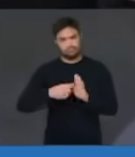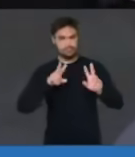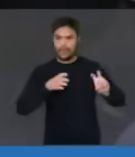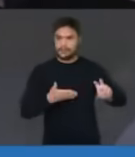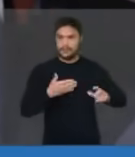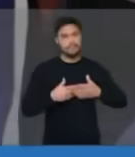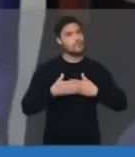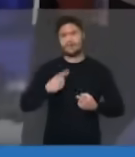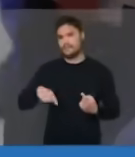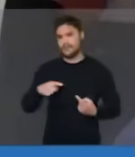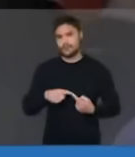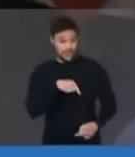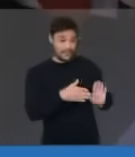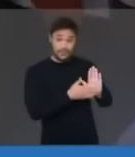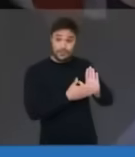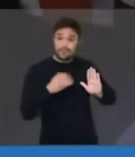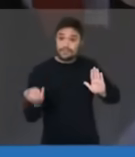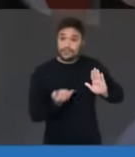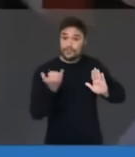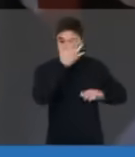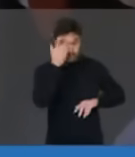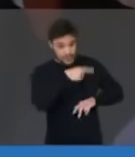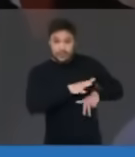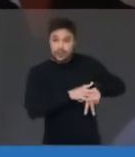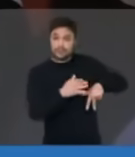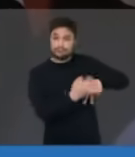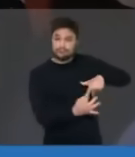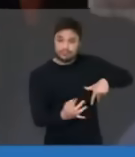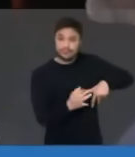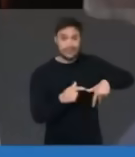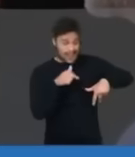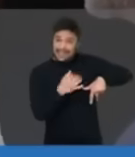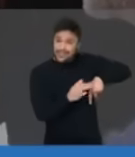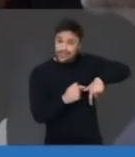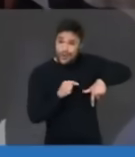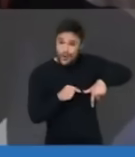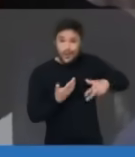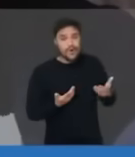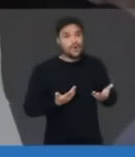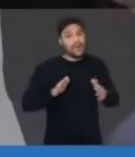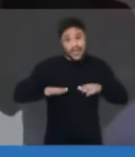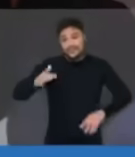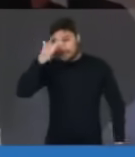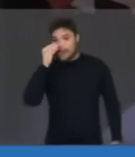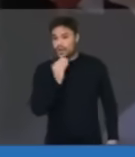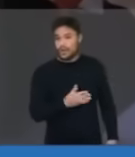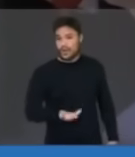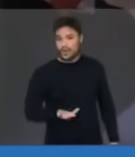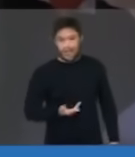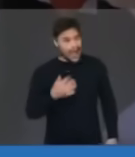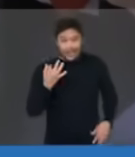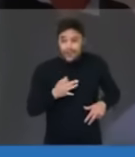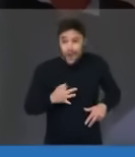fosse o motivo. Essa matéria é fundamental para pessoas com fibromialgia. Uma dor que muitas vezes é desconsiderada. Uma dor que vai da ponta do